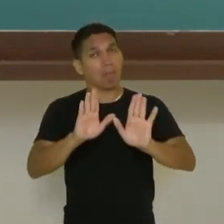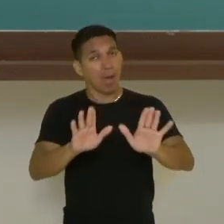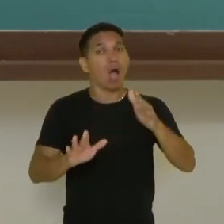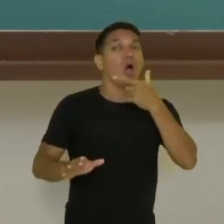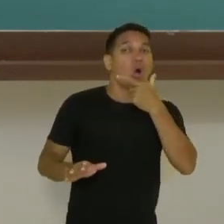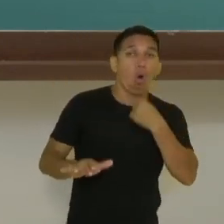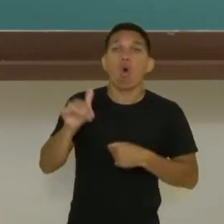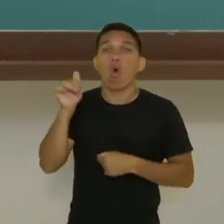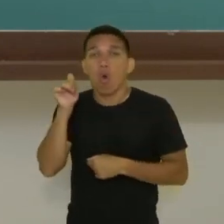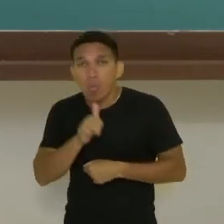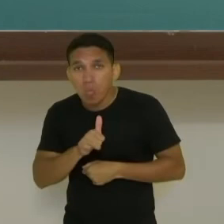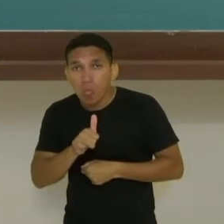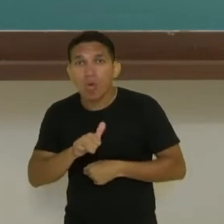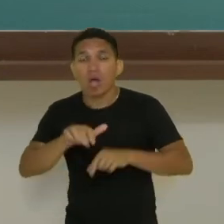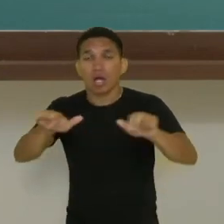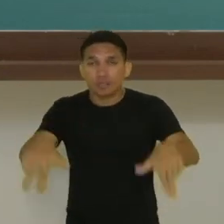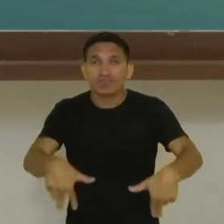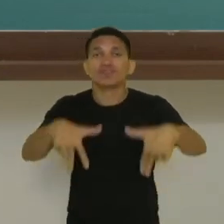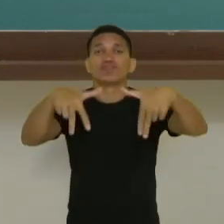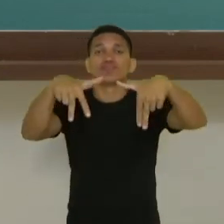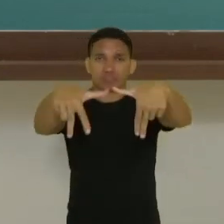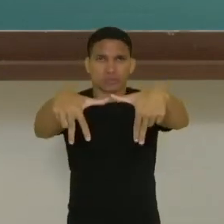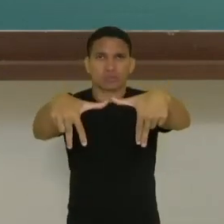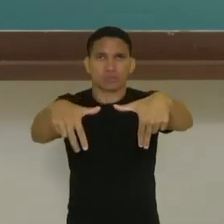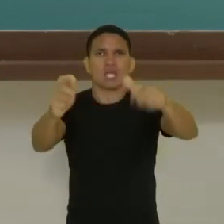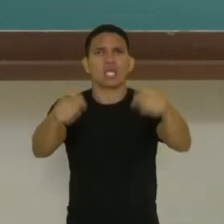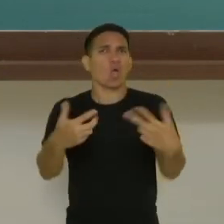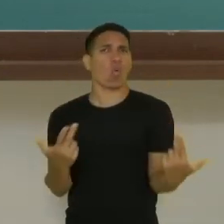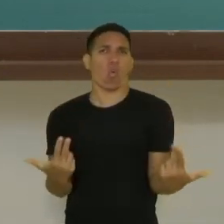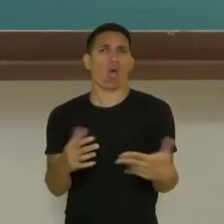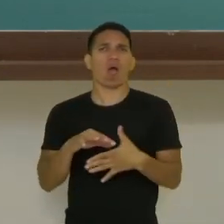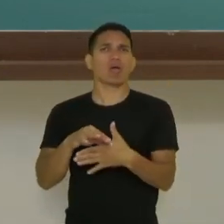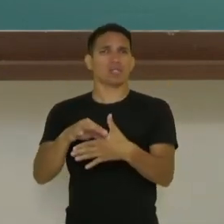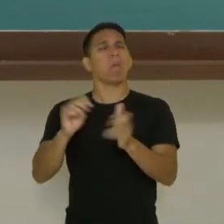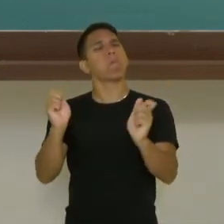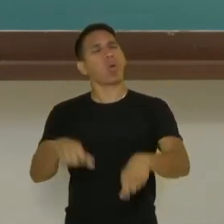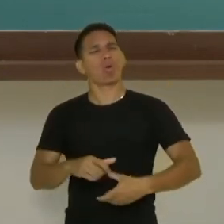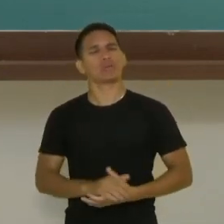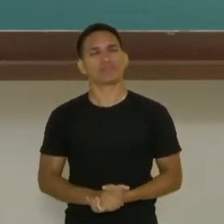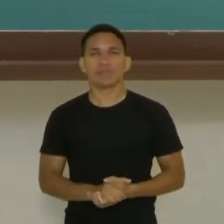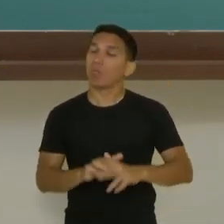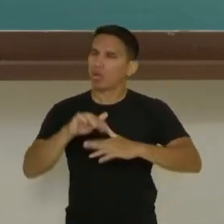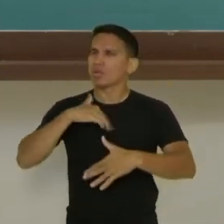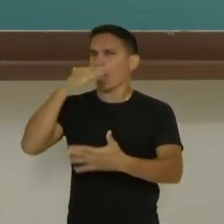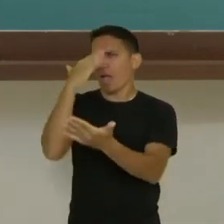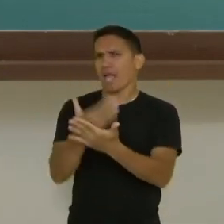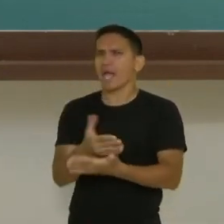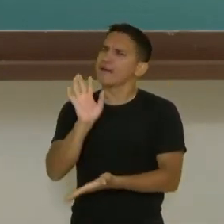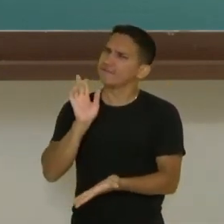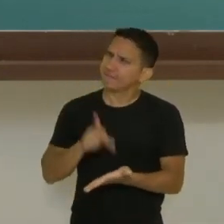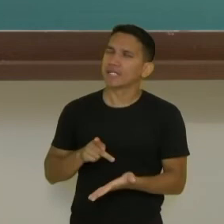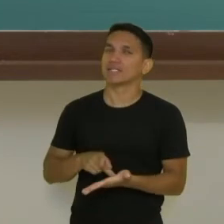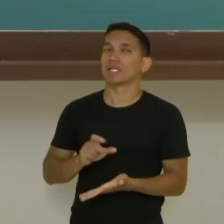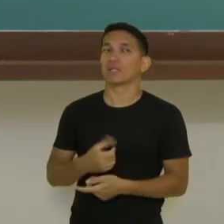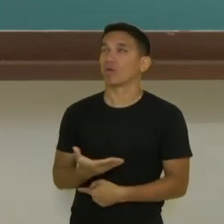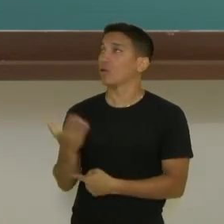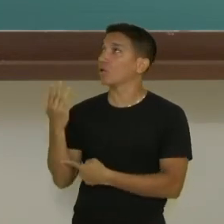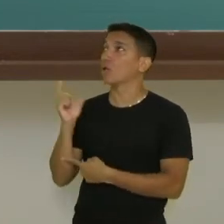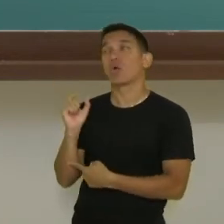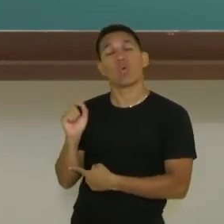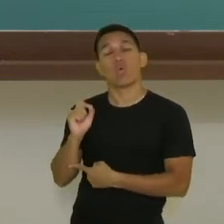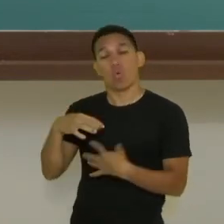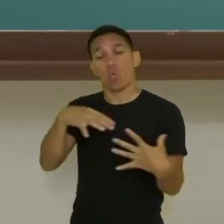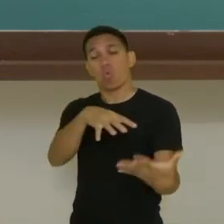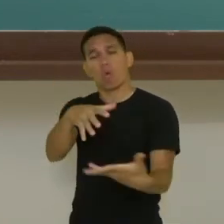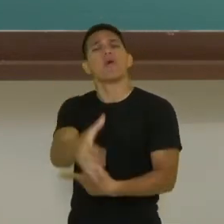mulheres podem exercer igualmente cargos de liderança, tá? Então, eu acredito sinceramente que o